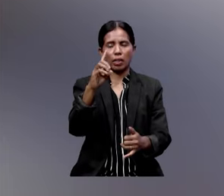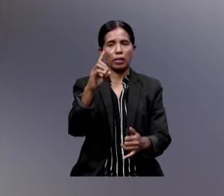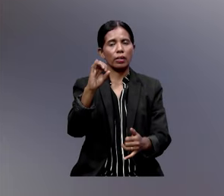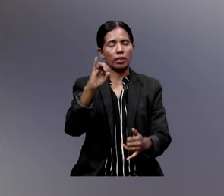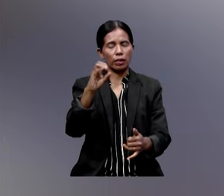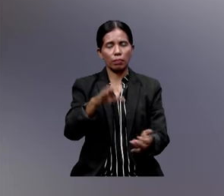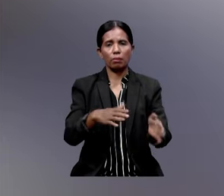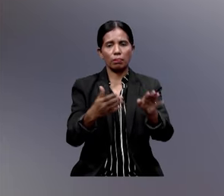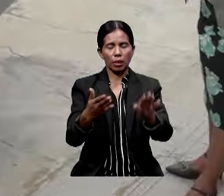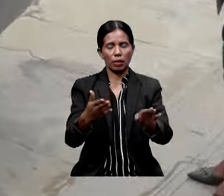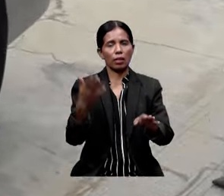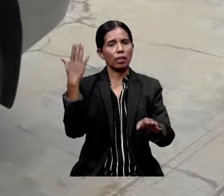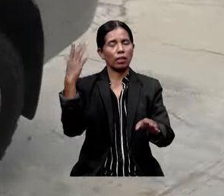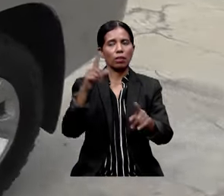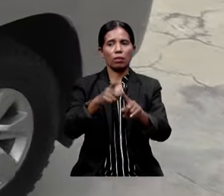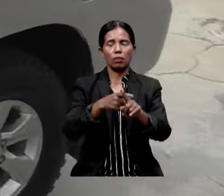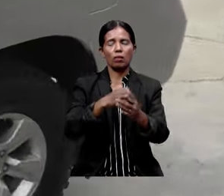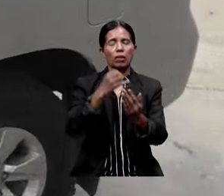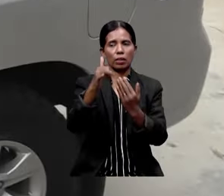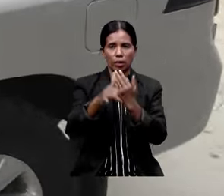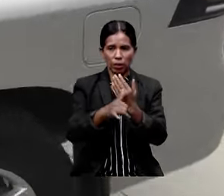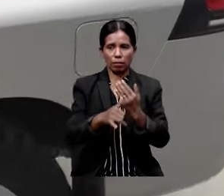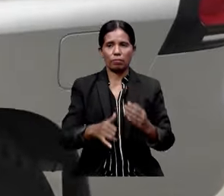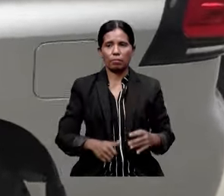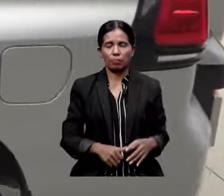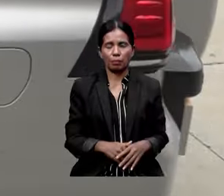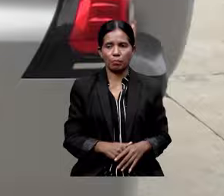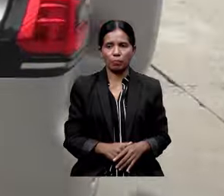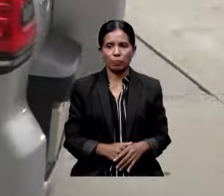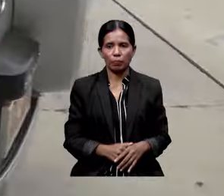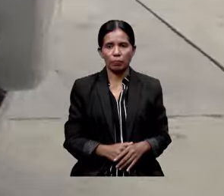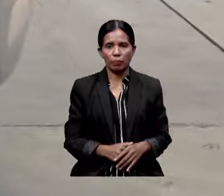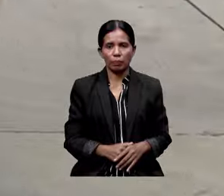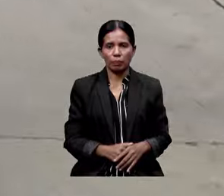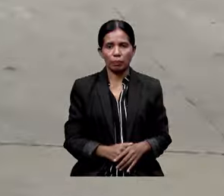peregrinação e a mundo, e a fula de janeiro, Liba, Joanico Vicente, Adair Tussimenez, Ziemen.